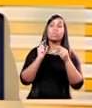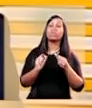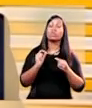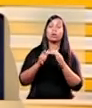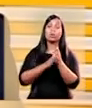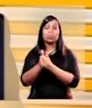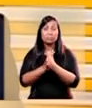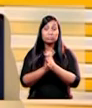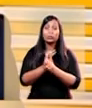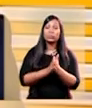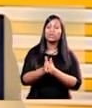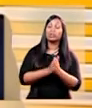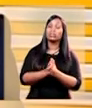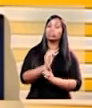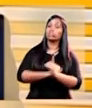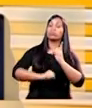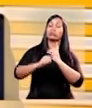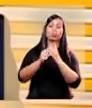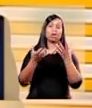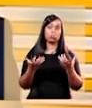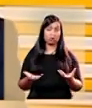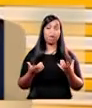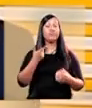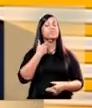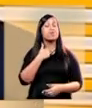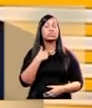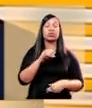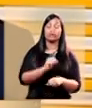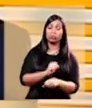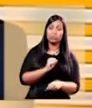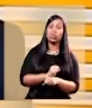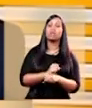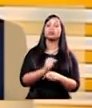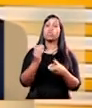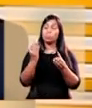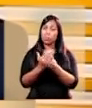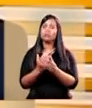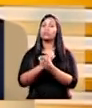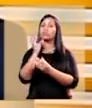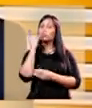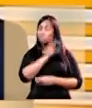de uma expectativa muito legítima da sociedade, né, que espera ter um processo mais ágil. Eu também concordo, eu acho